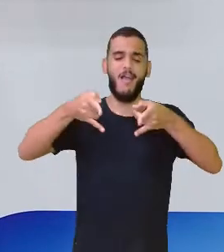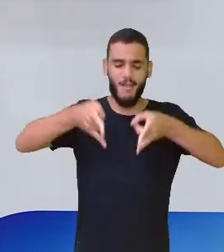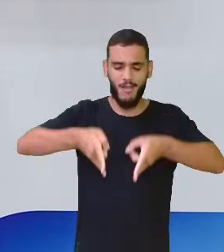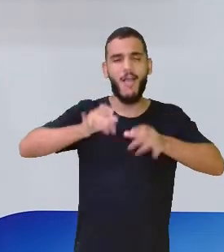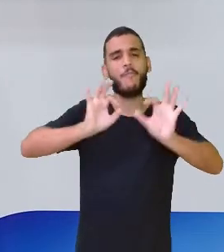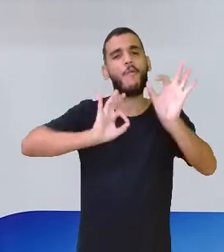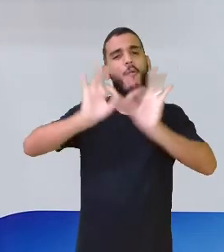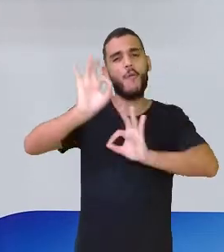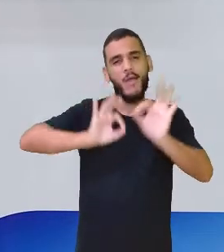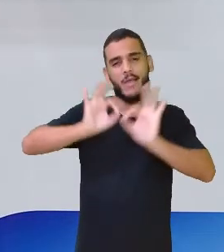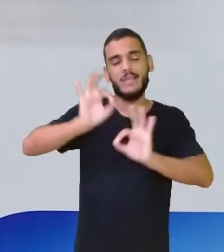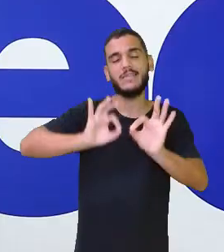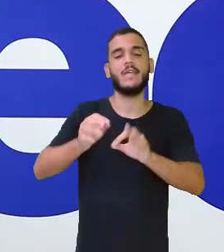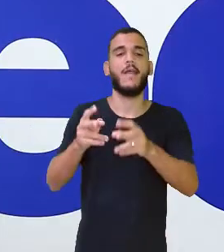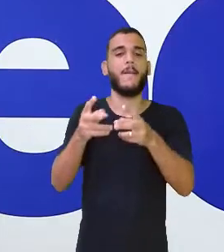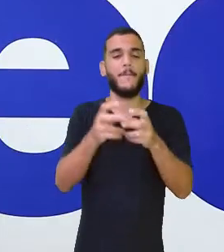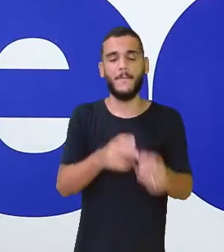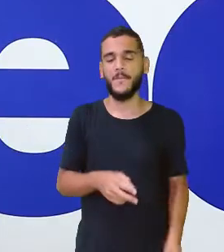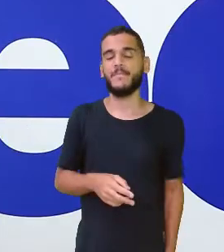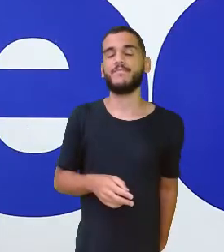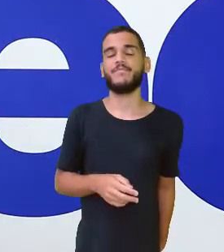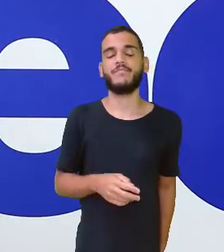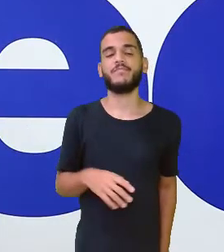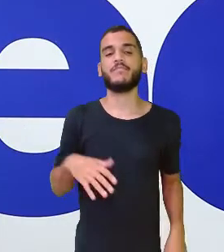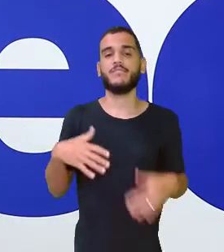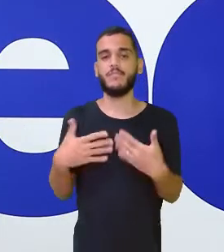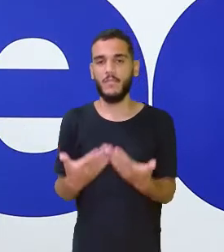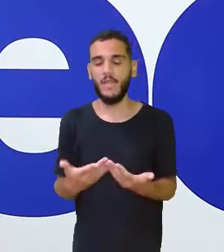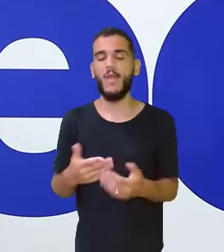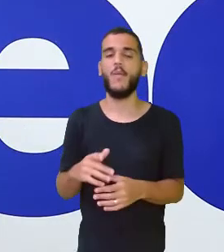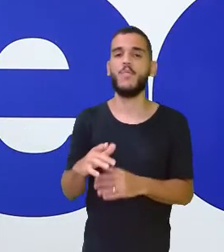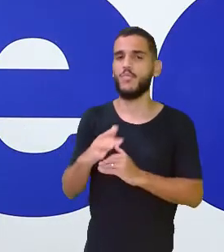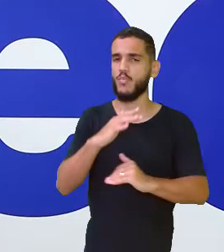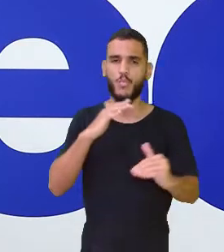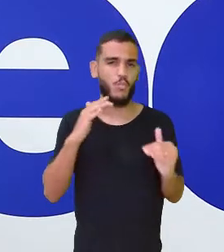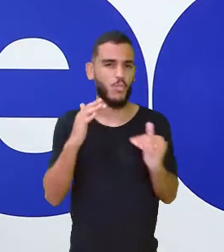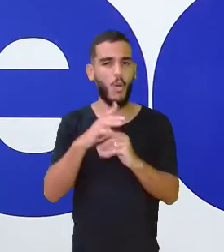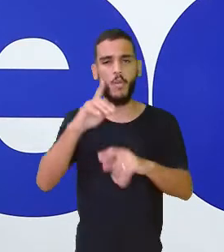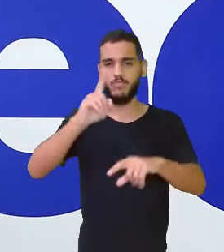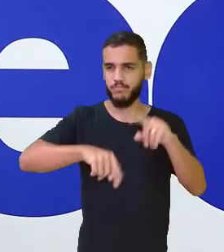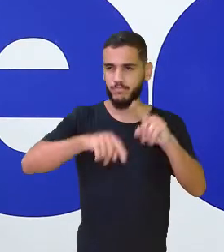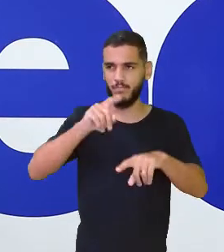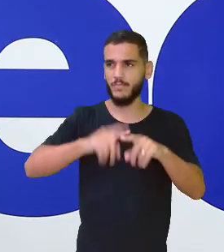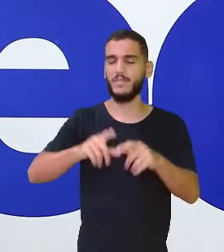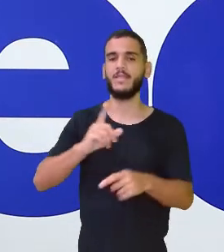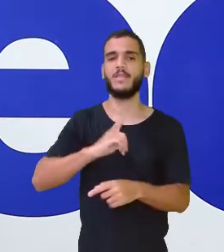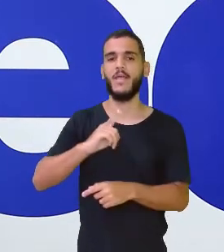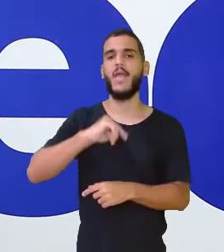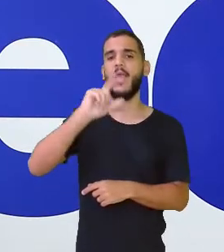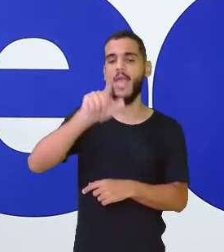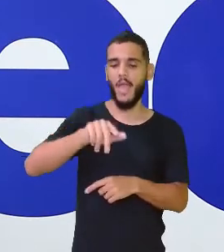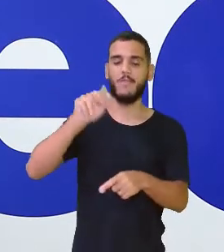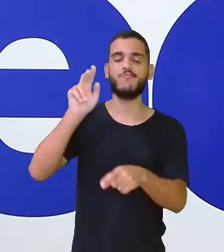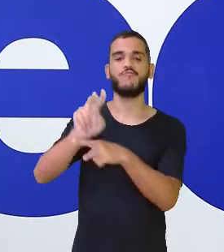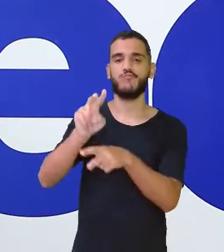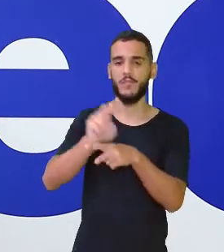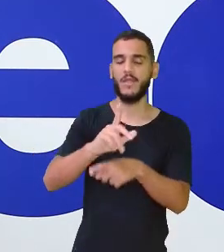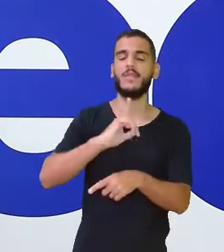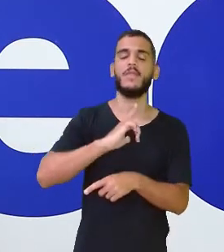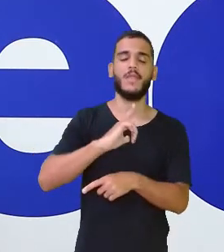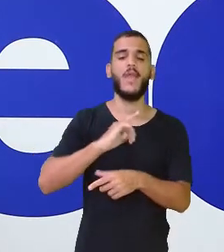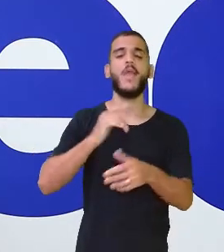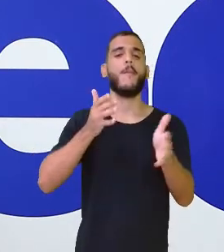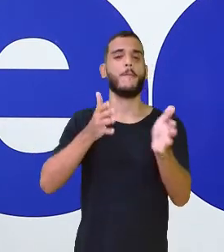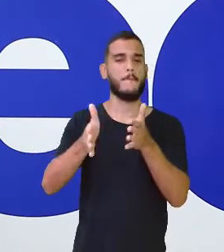organizado, né? Muito boa a visita esse local. Visitamos e todos os objetos, né, são bem conservados e são